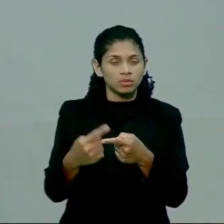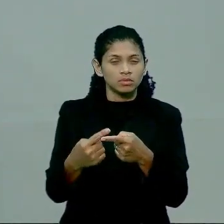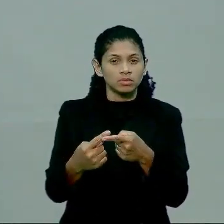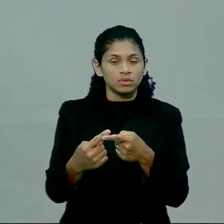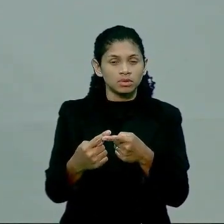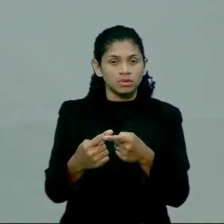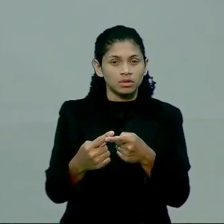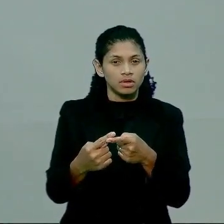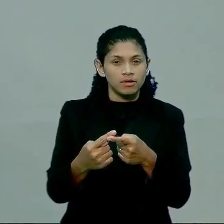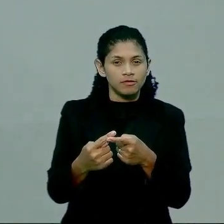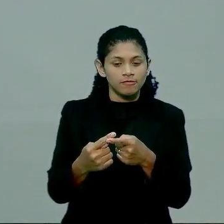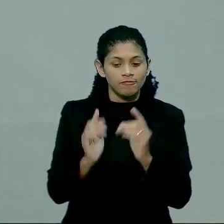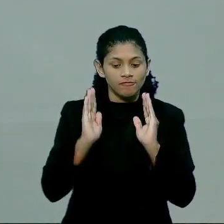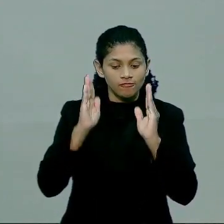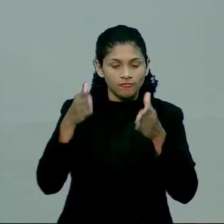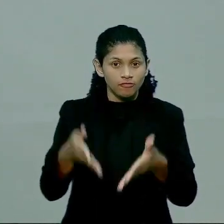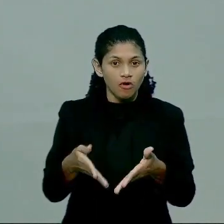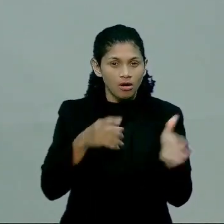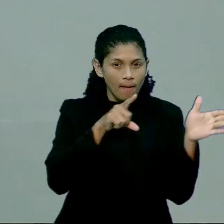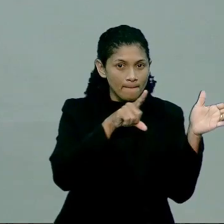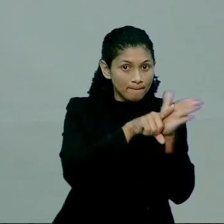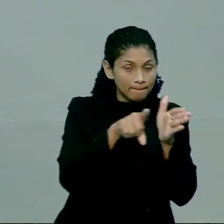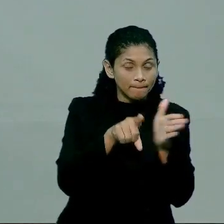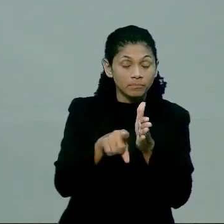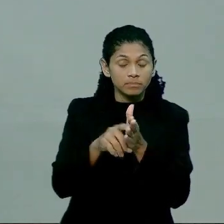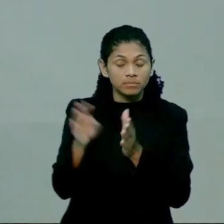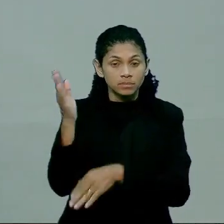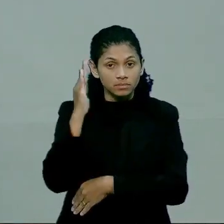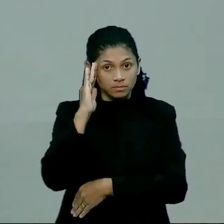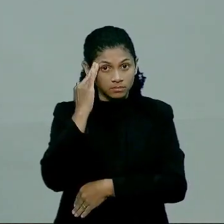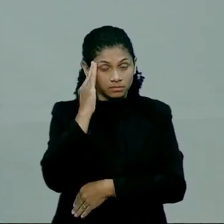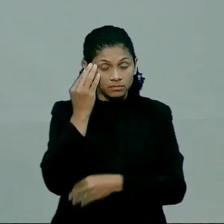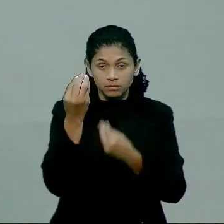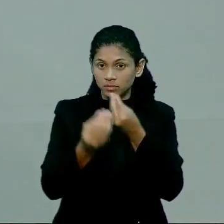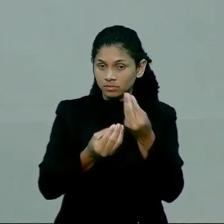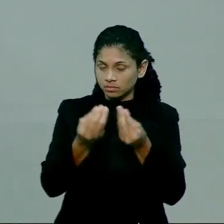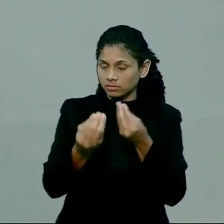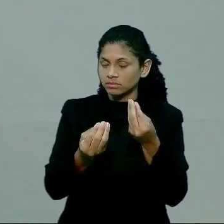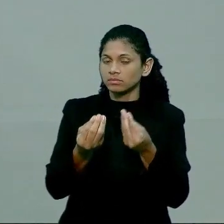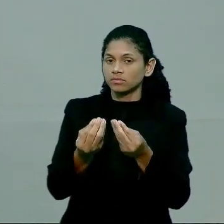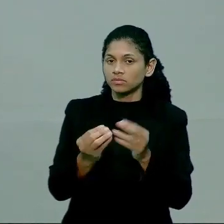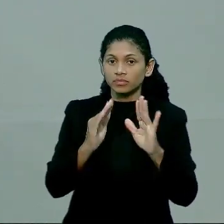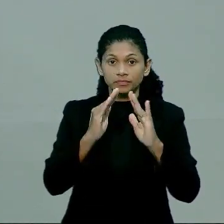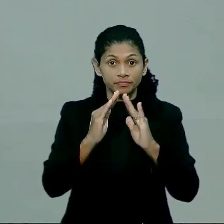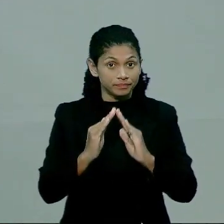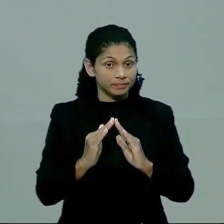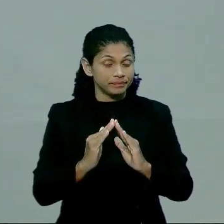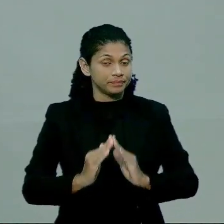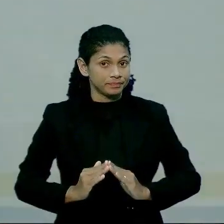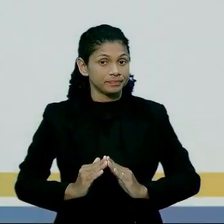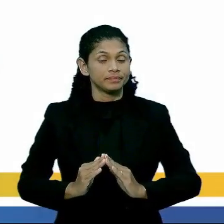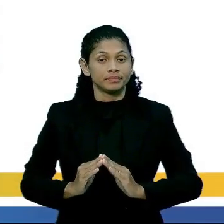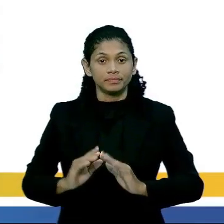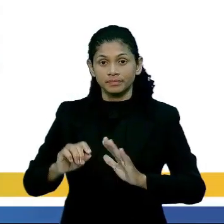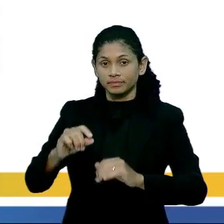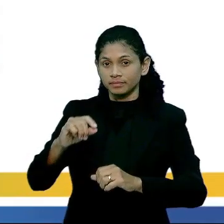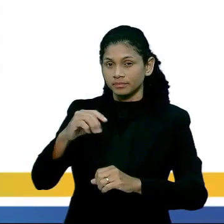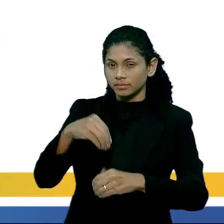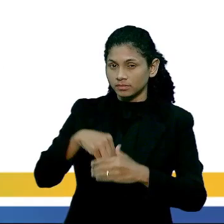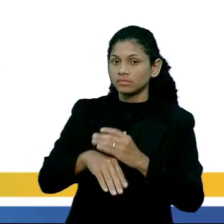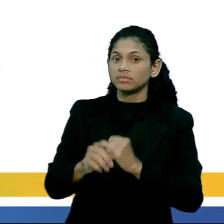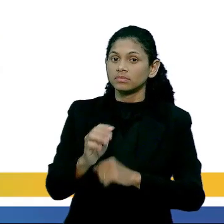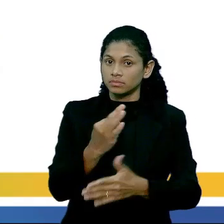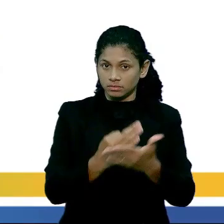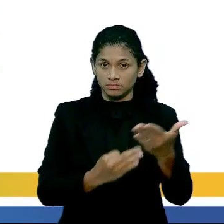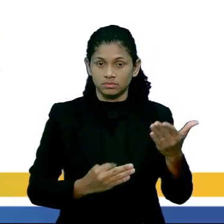não dá pista para entendermos melhor como a gente vai situar dentro desse texto e qual parte vamos precisar ler